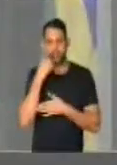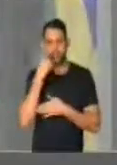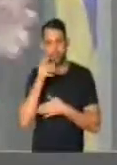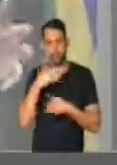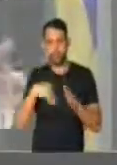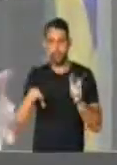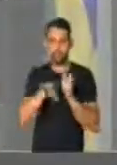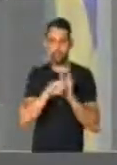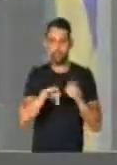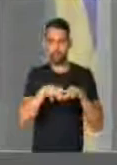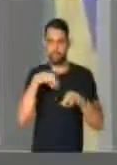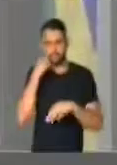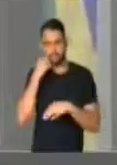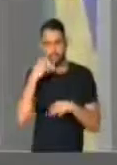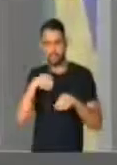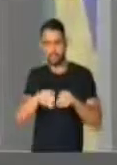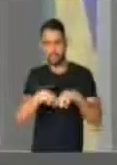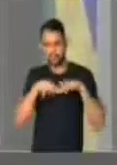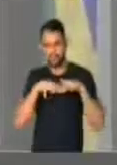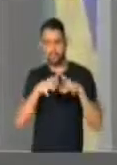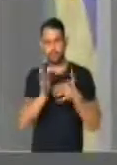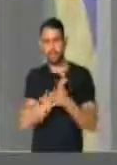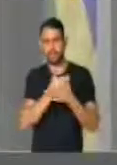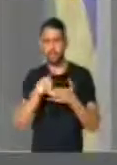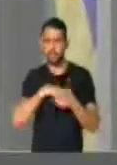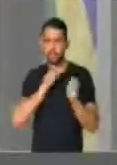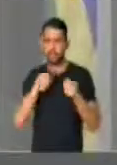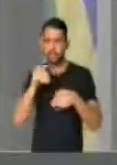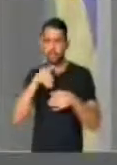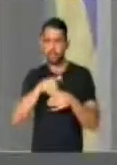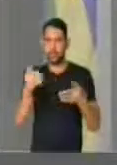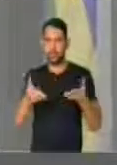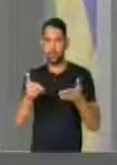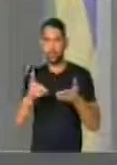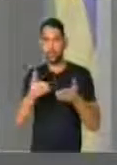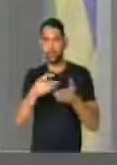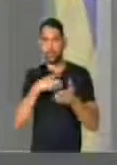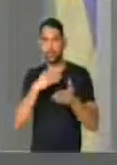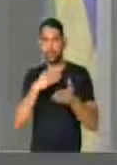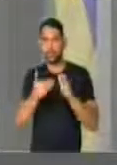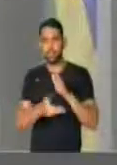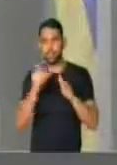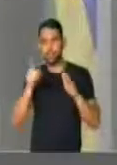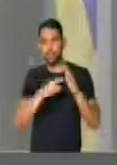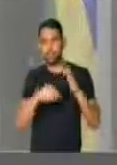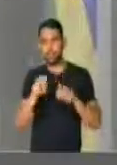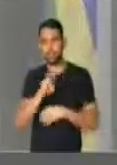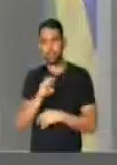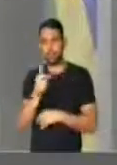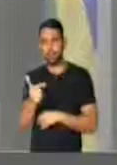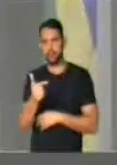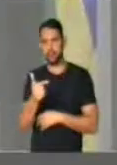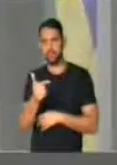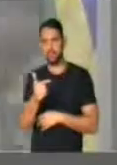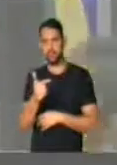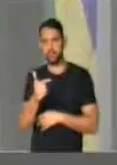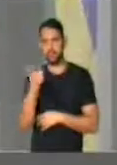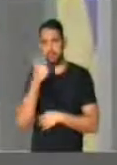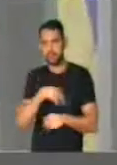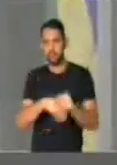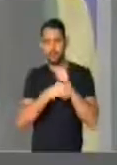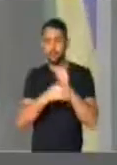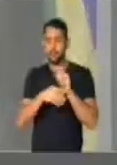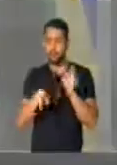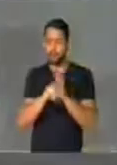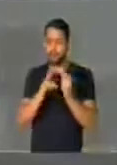não vieram, aos senadores que venham ao plenário, para que possamos votar hoje e derrubar o veto 52, garantindo